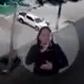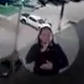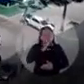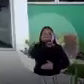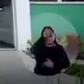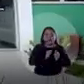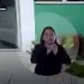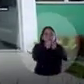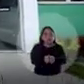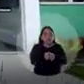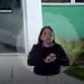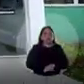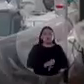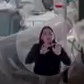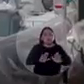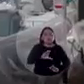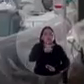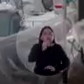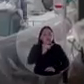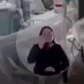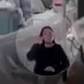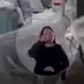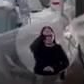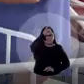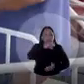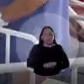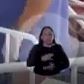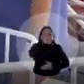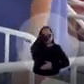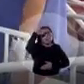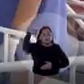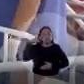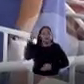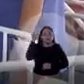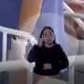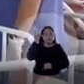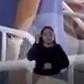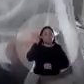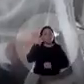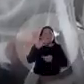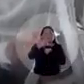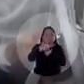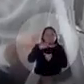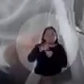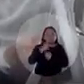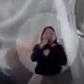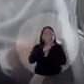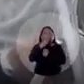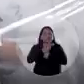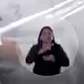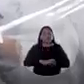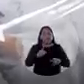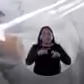campanha e me levou lá. E fiquei internado por dez dias. E o Nicolau estava lá todo dia, dando uma palavra de conforto.